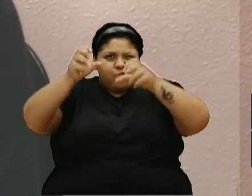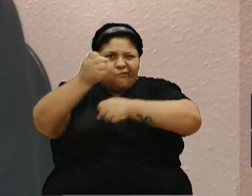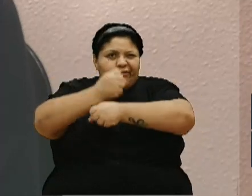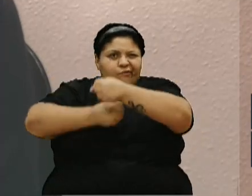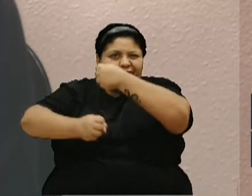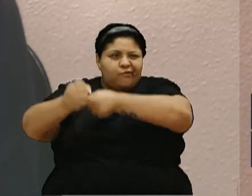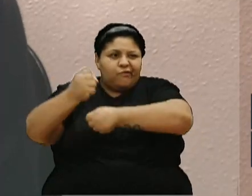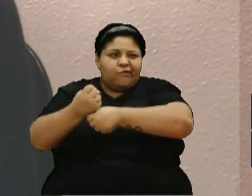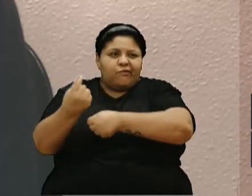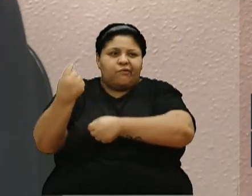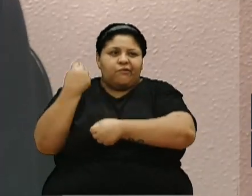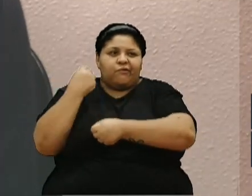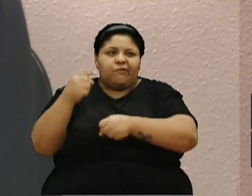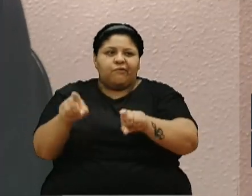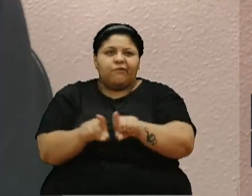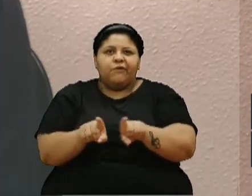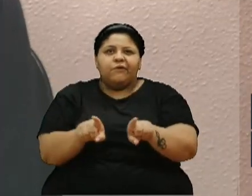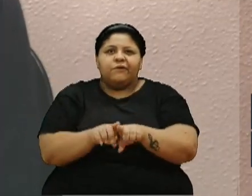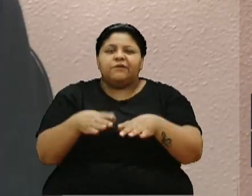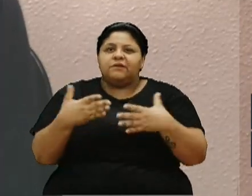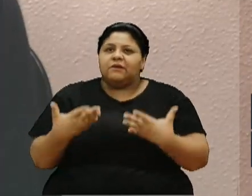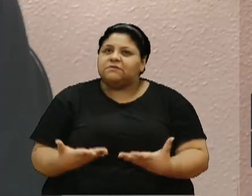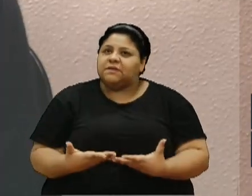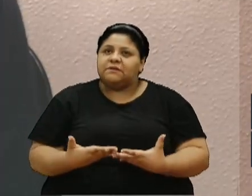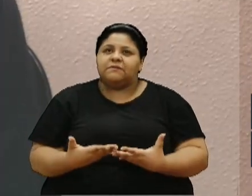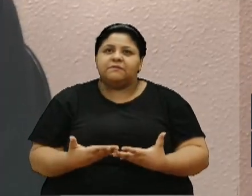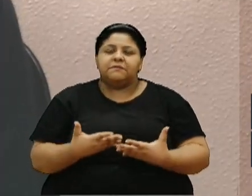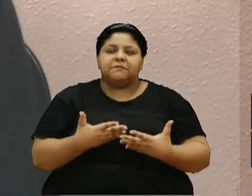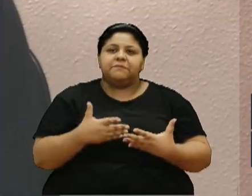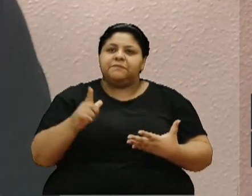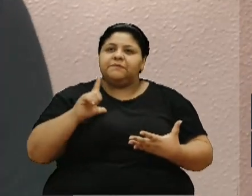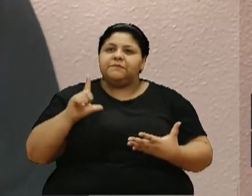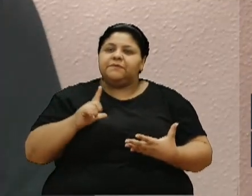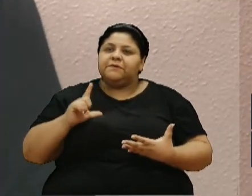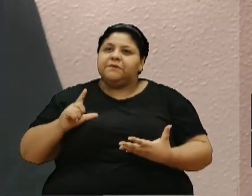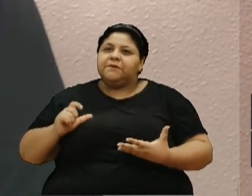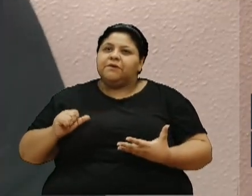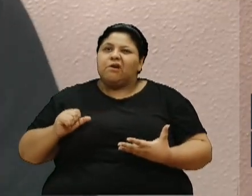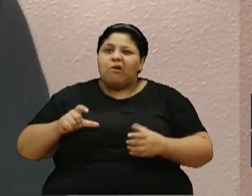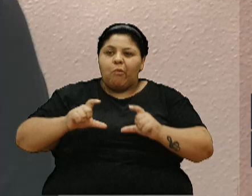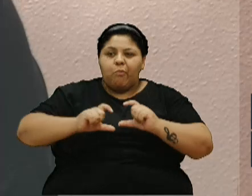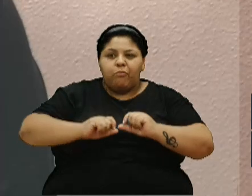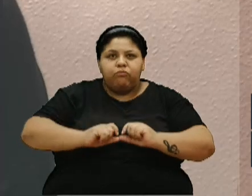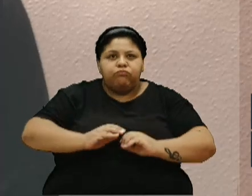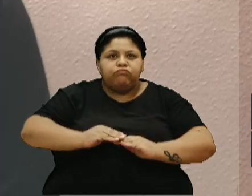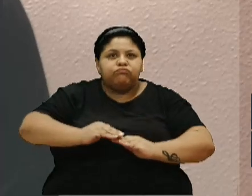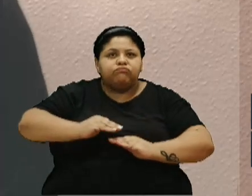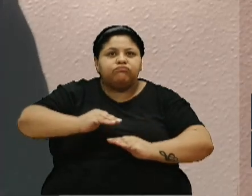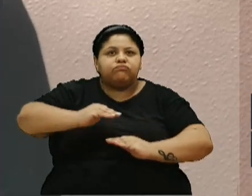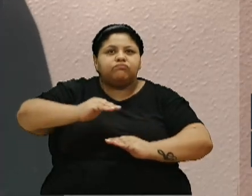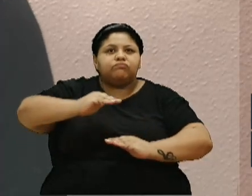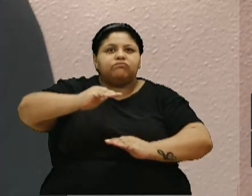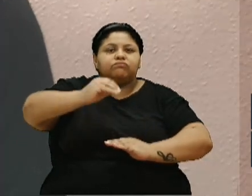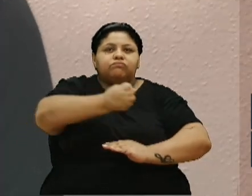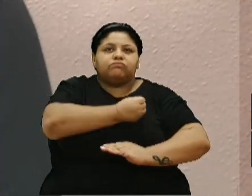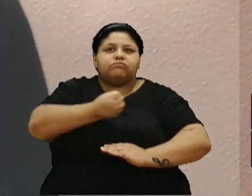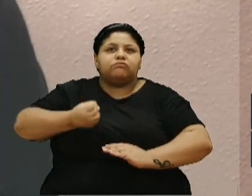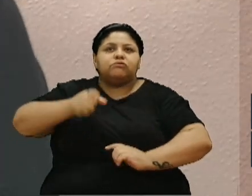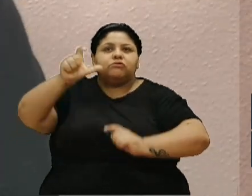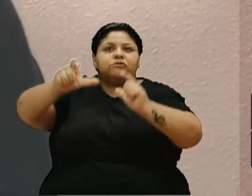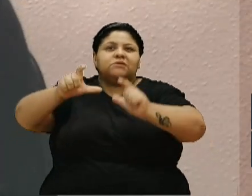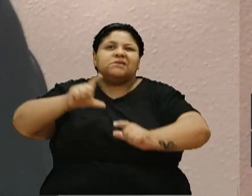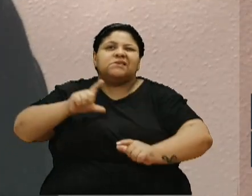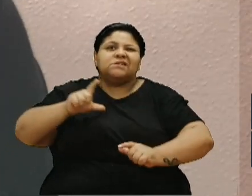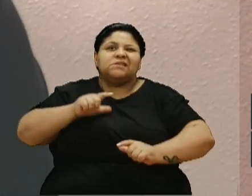nós estamos percebendo um volume muito significativo, um aumento expressivo do número de pessoas que